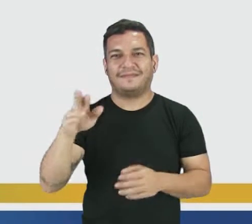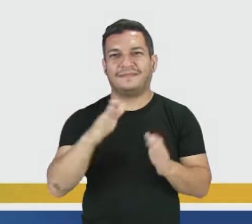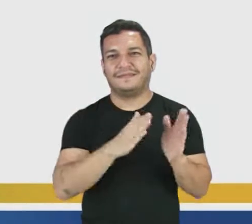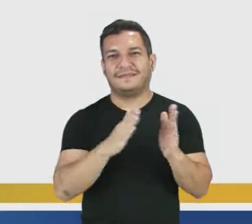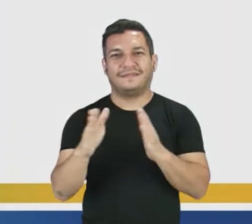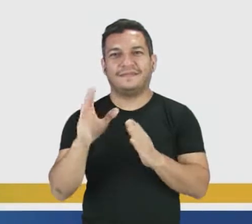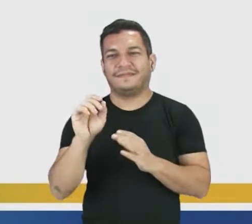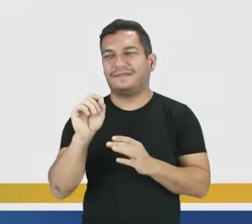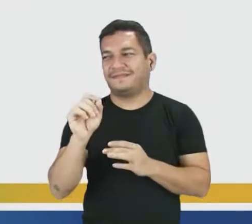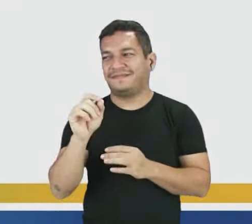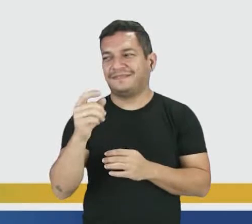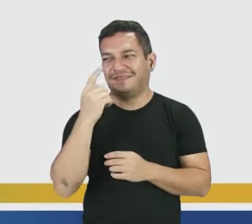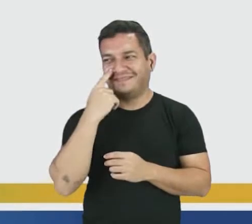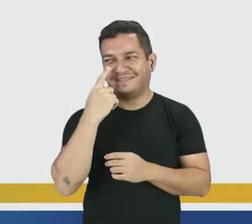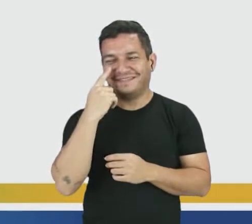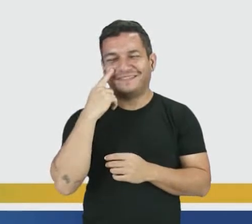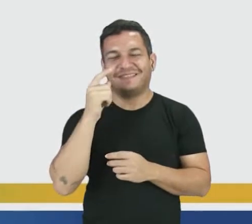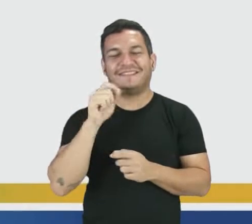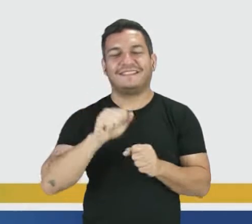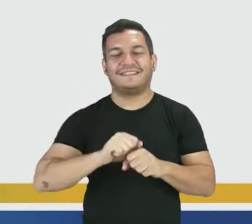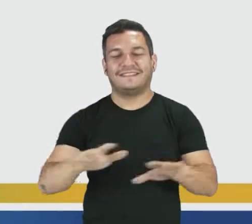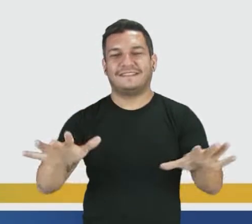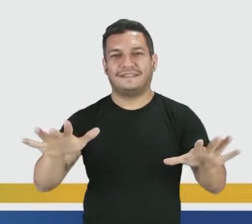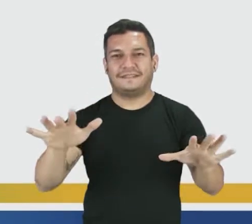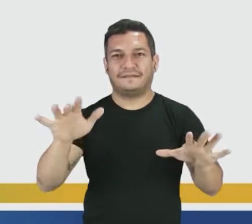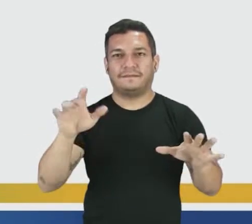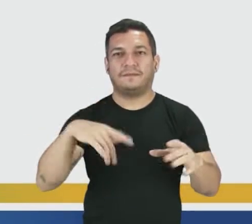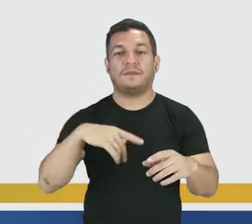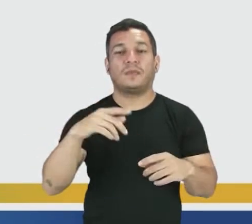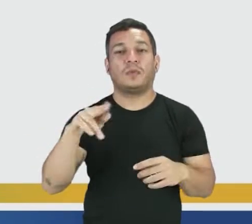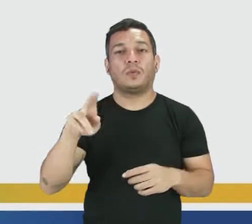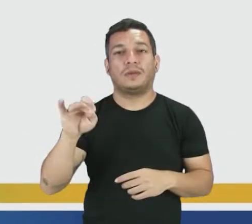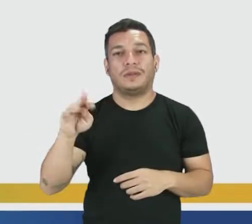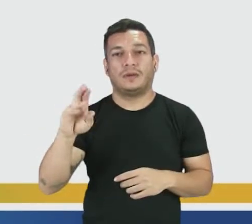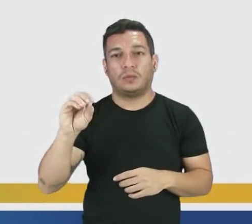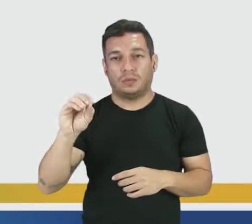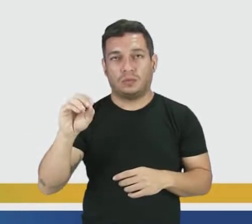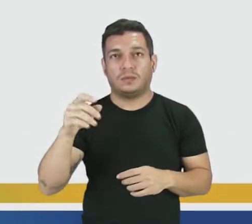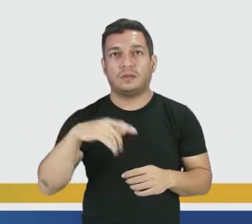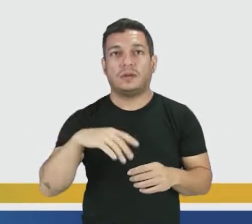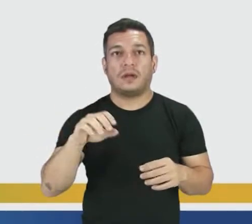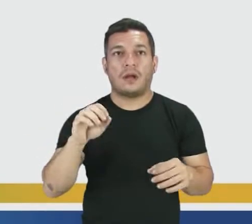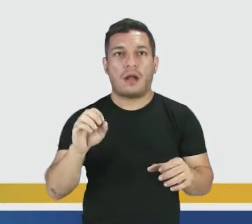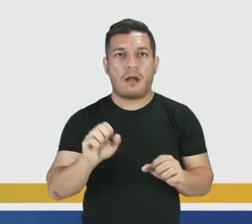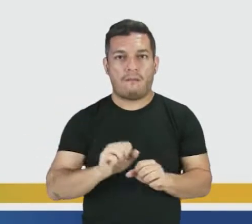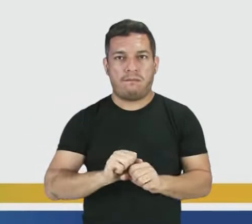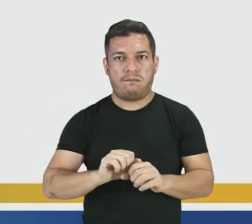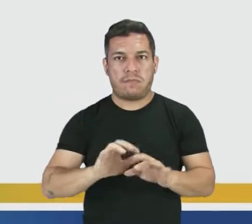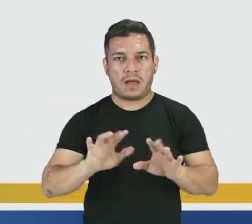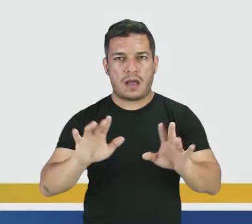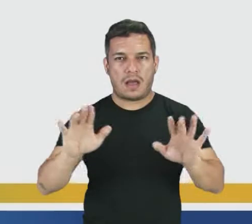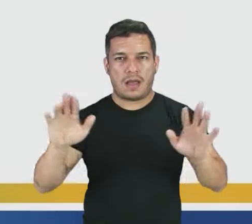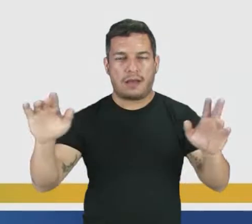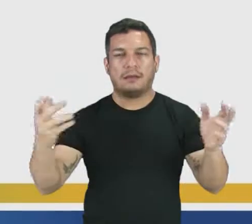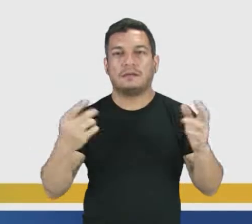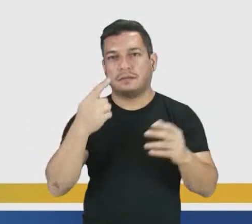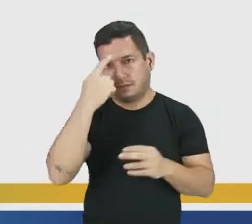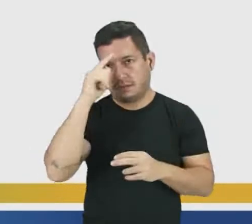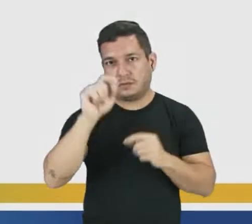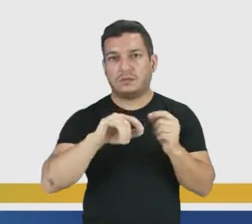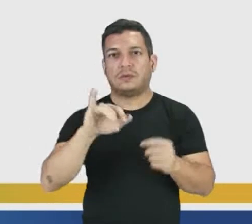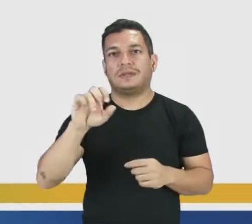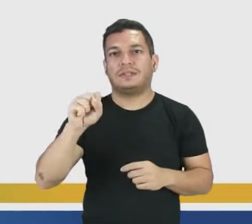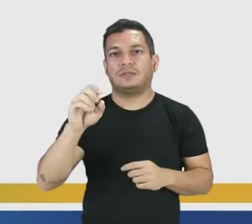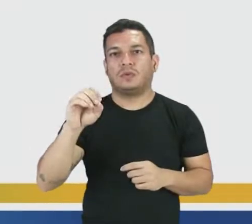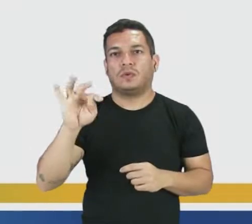em que se bombardeia um núcleo de elemento radioativo com um nêutron. Essa colisão resulta na criação de um